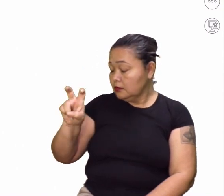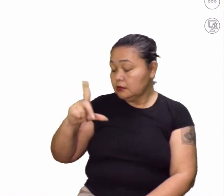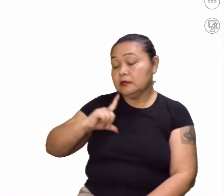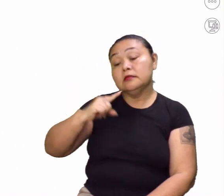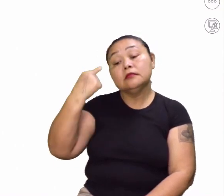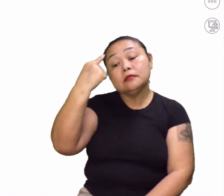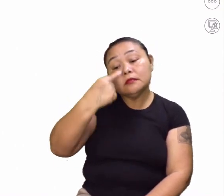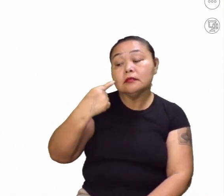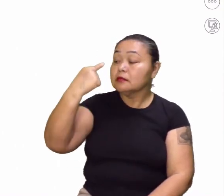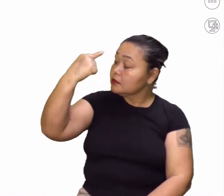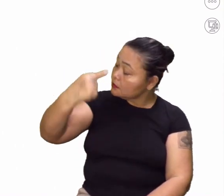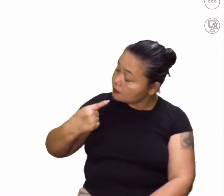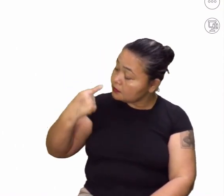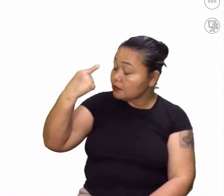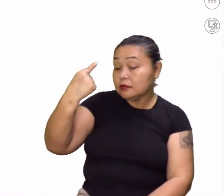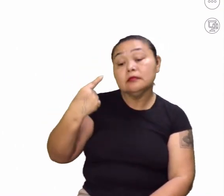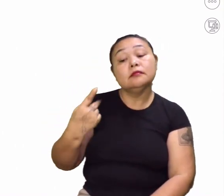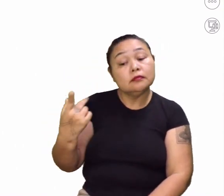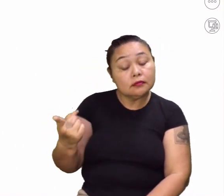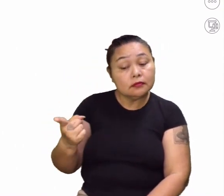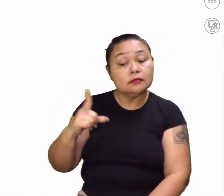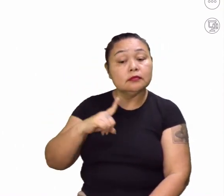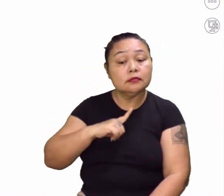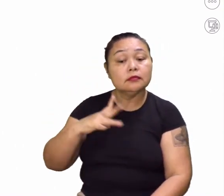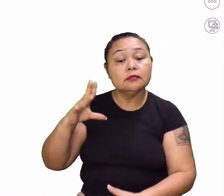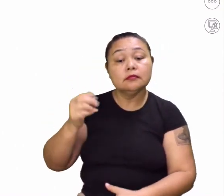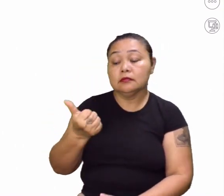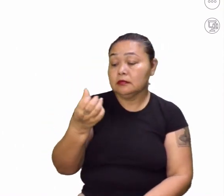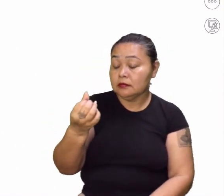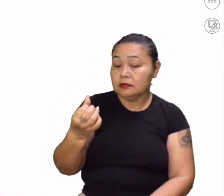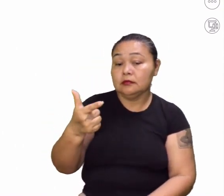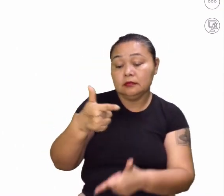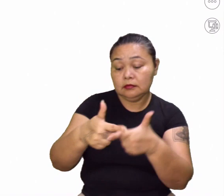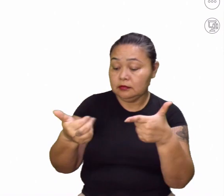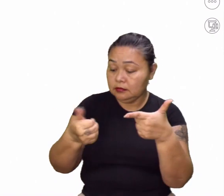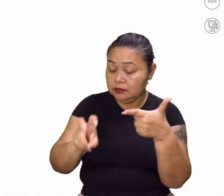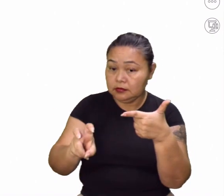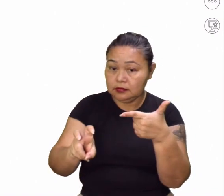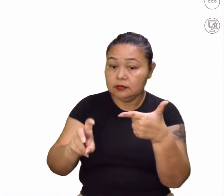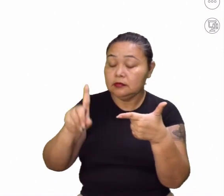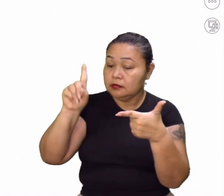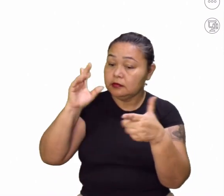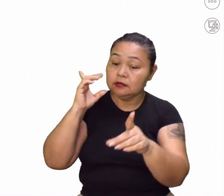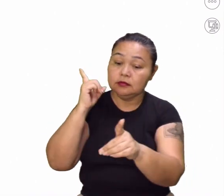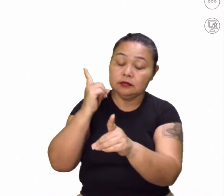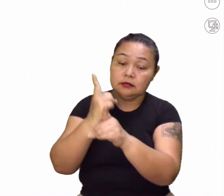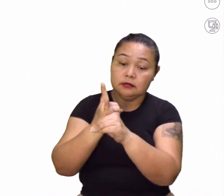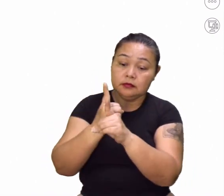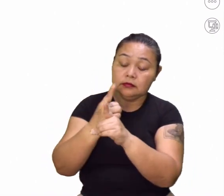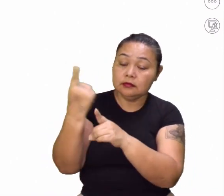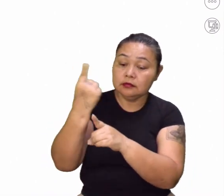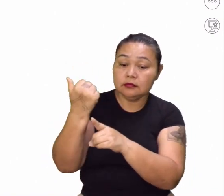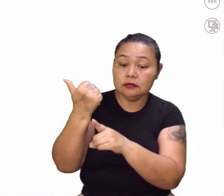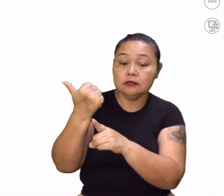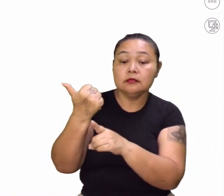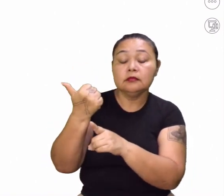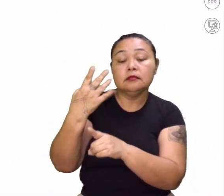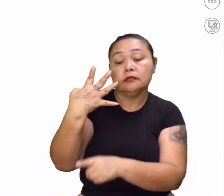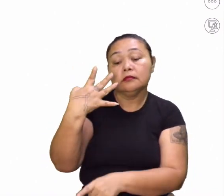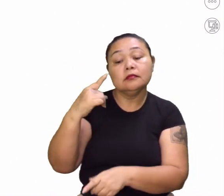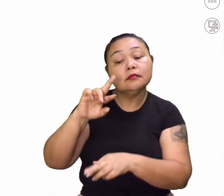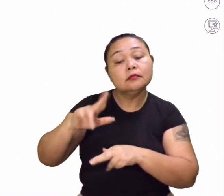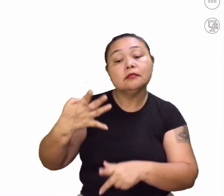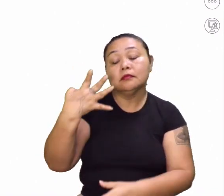representar 1 hora. Então, eu encontrei 60, estou dividindo por 15. Naquele primeiro esquema, eu tenho